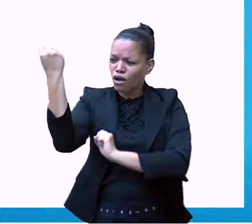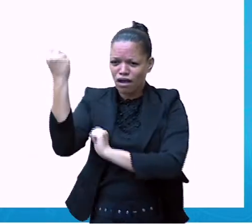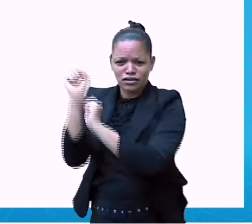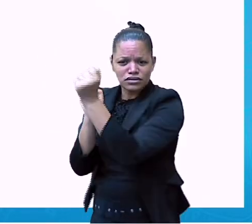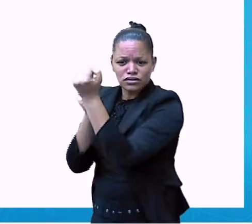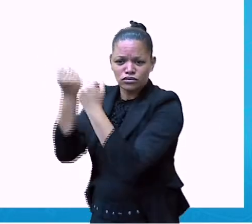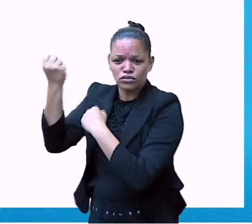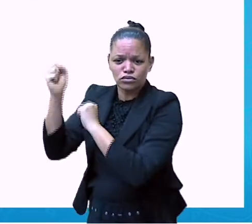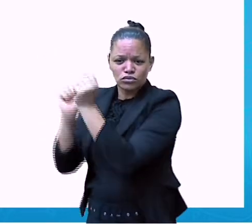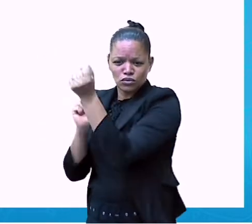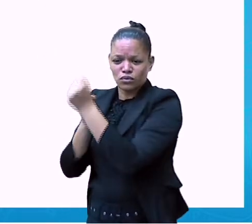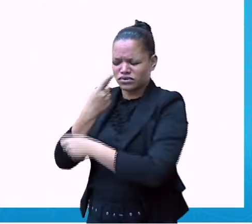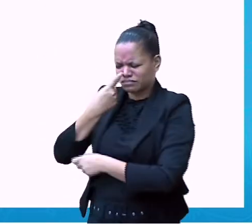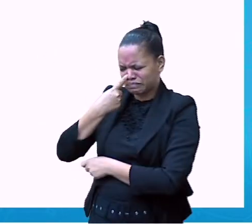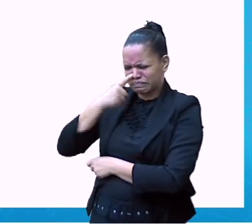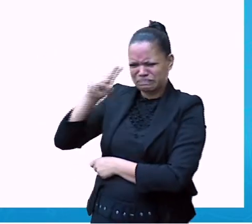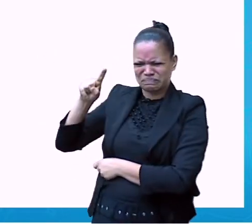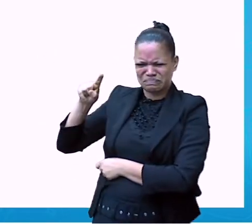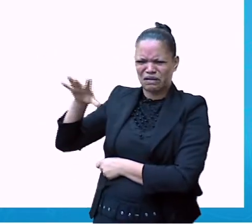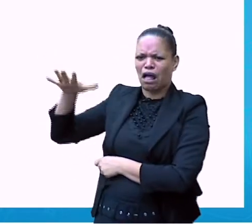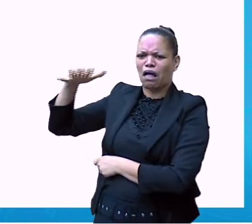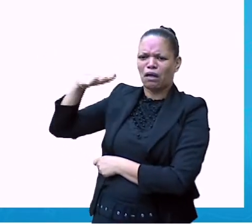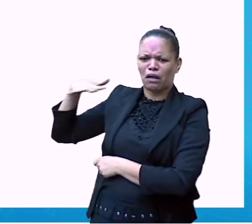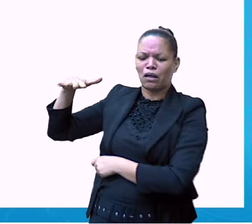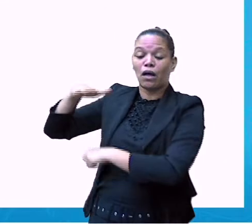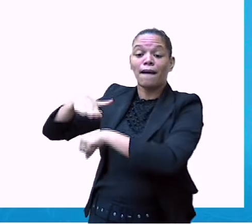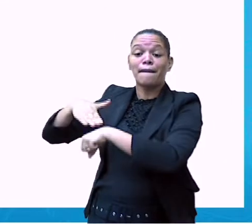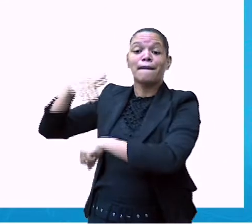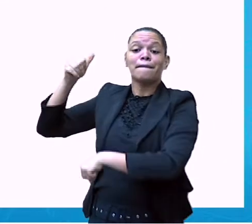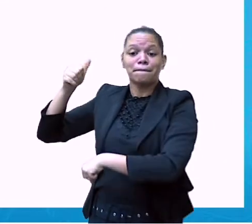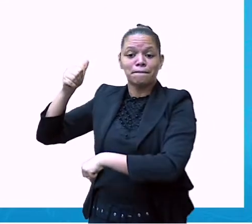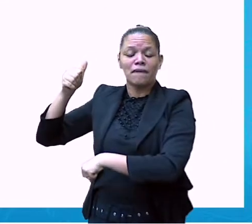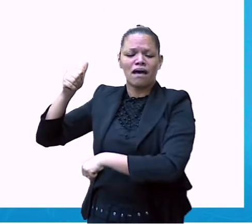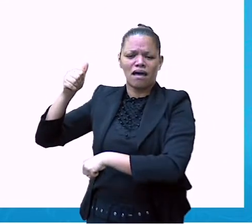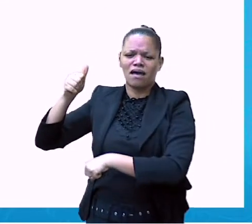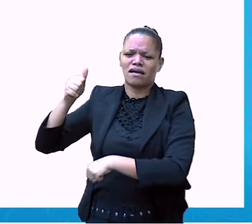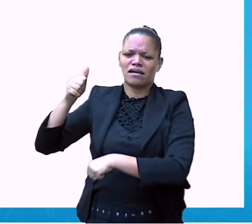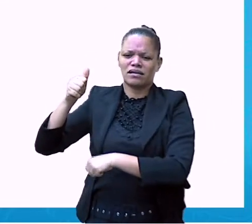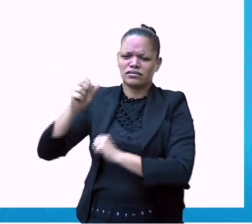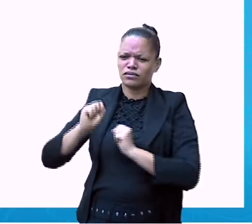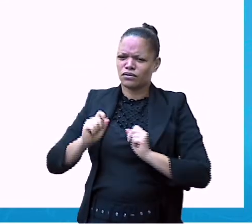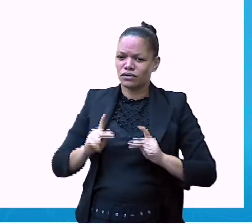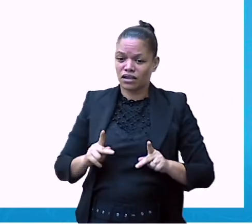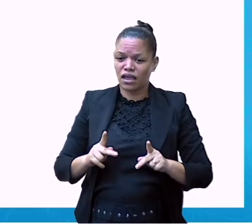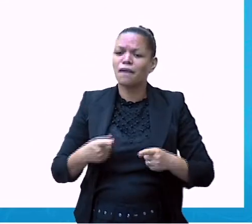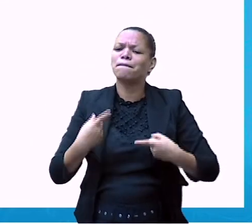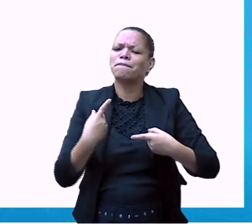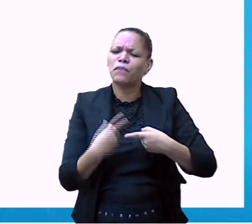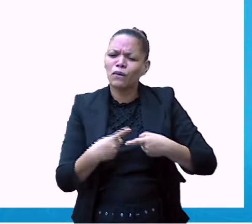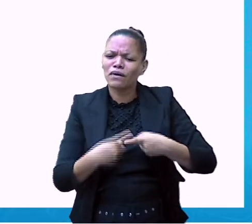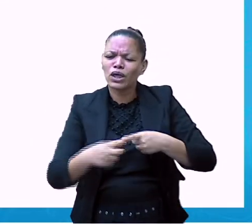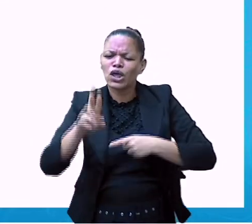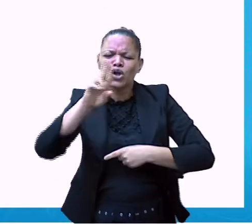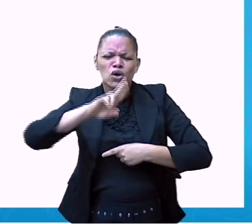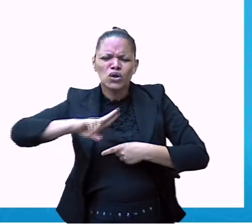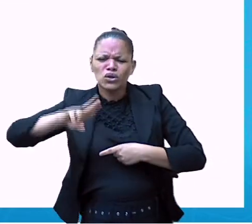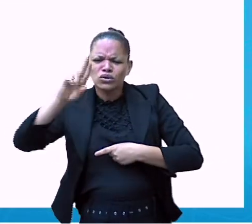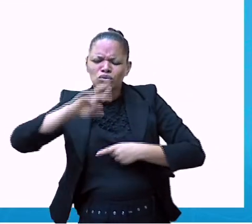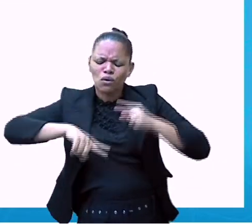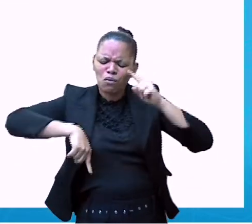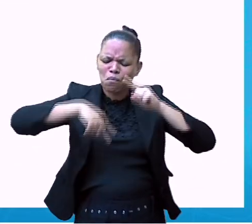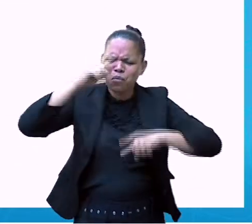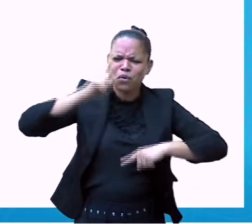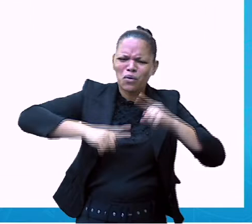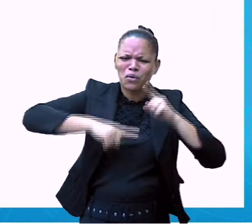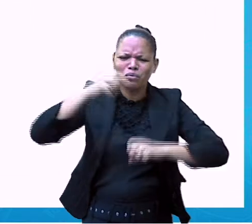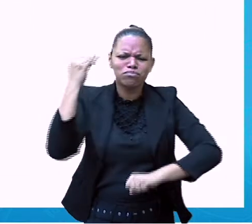eles utilizam uma quantidade maior de produtos químicos, e esses produtos, quando